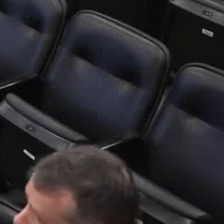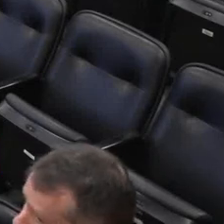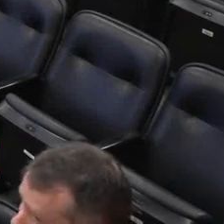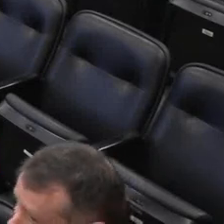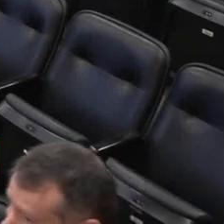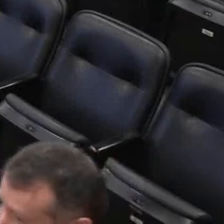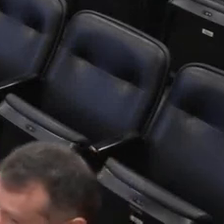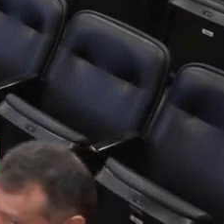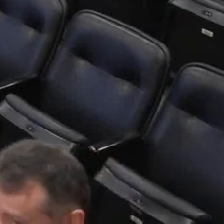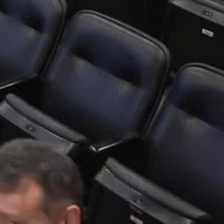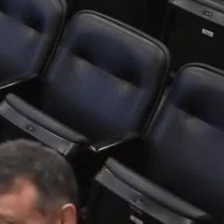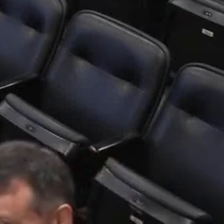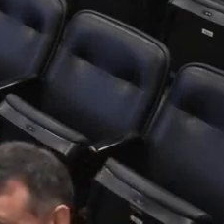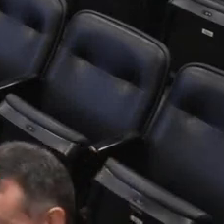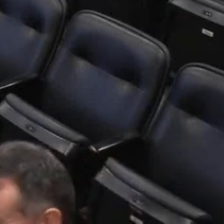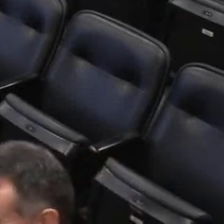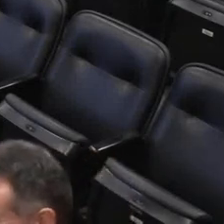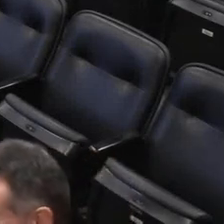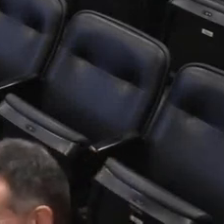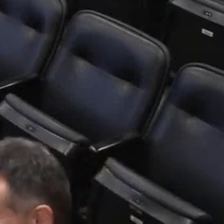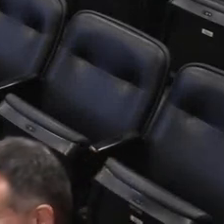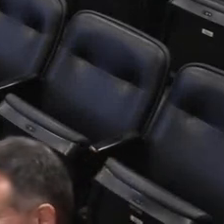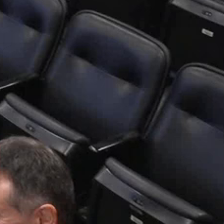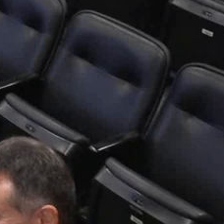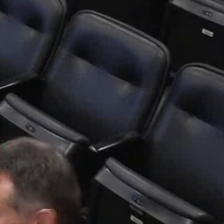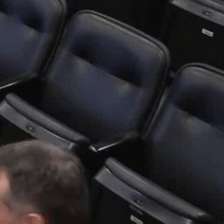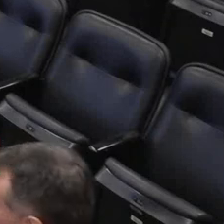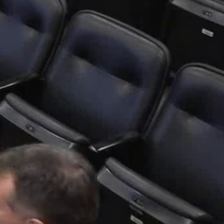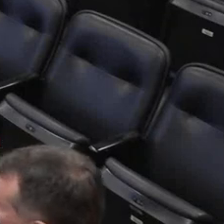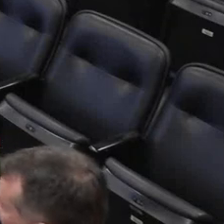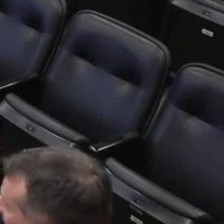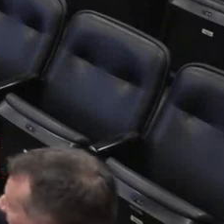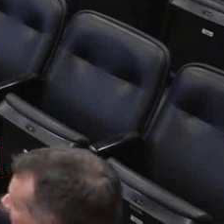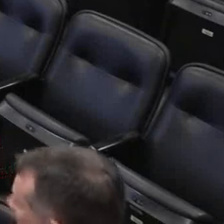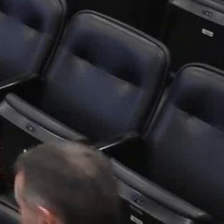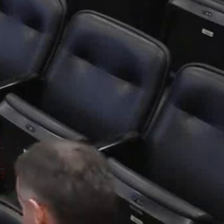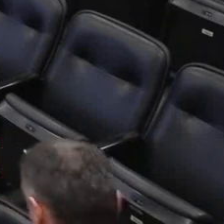palestrante um só gente não precisa brigar não é